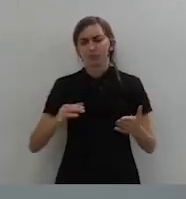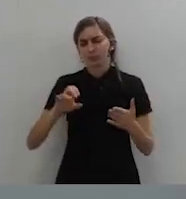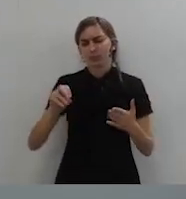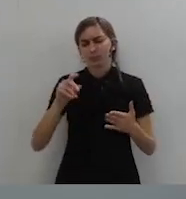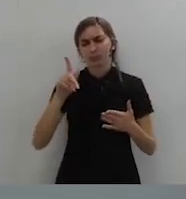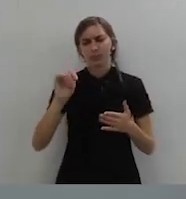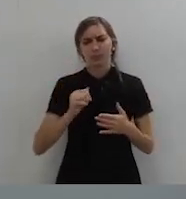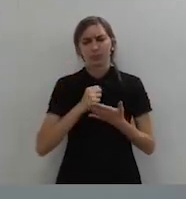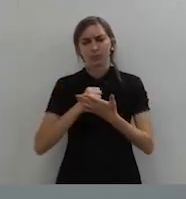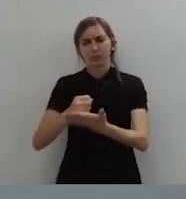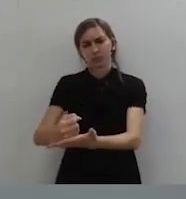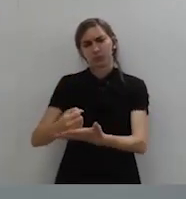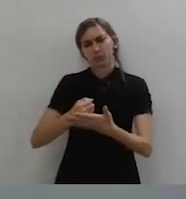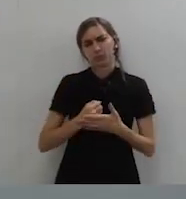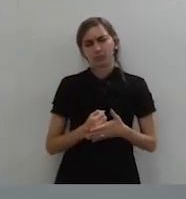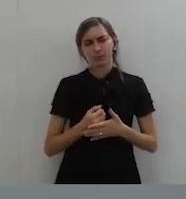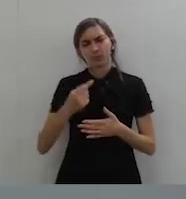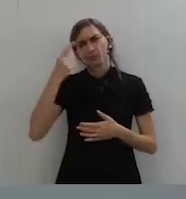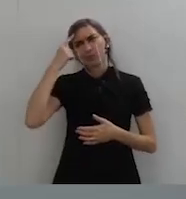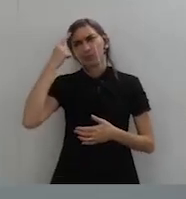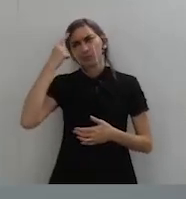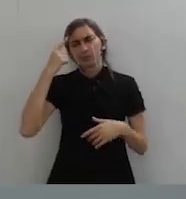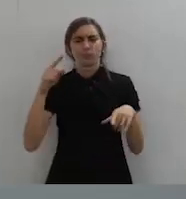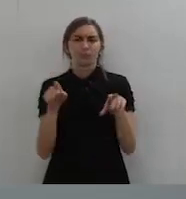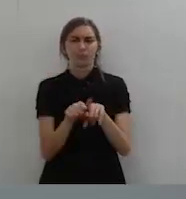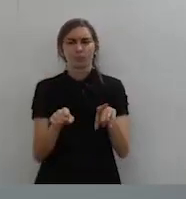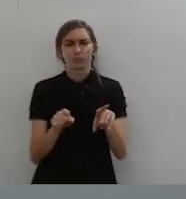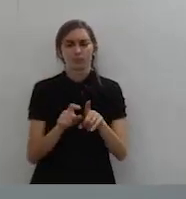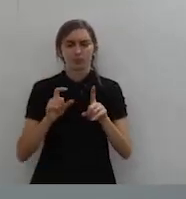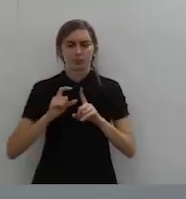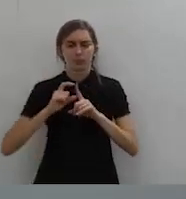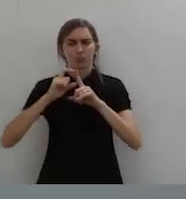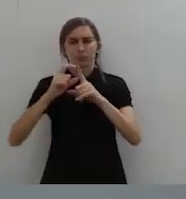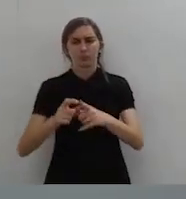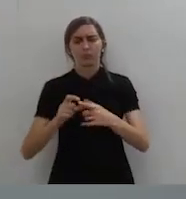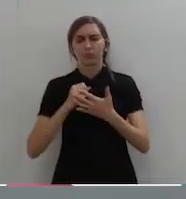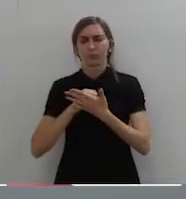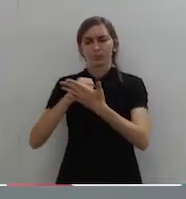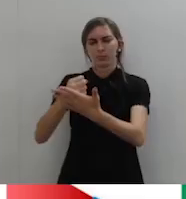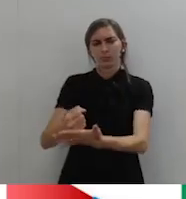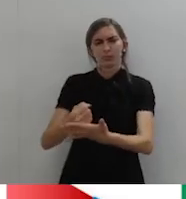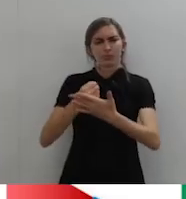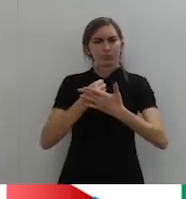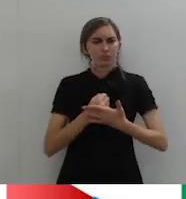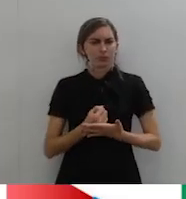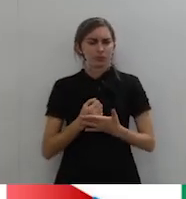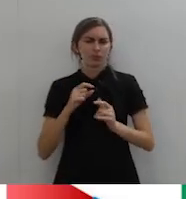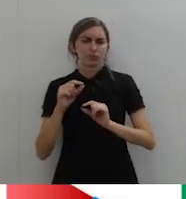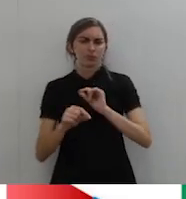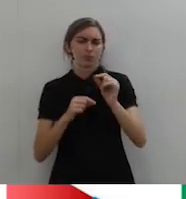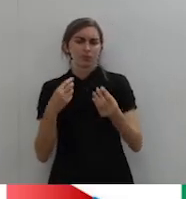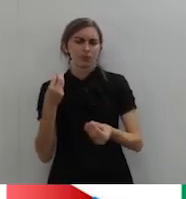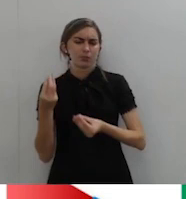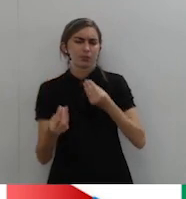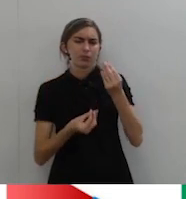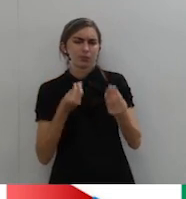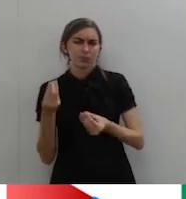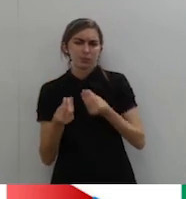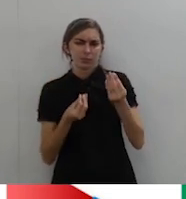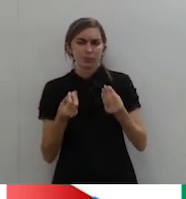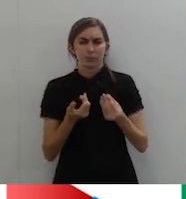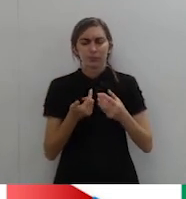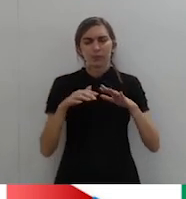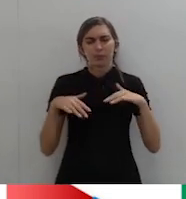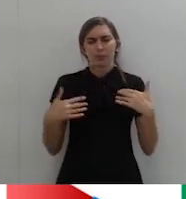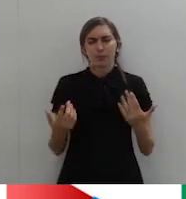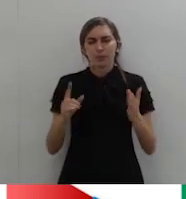Jogos cooperativos, pensando também pela palavra, o que é cooperar? O que é como eu posso cooperar com o